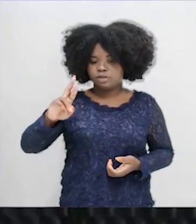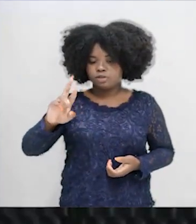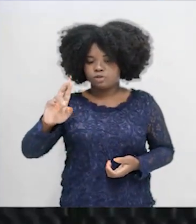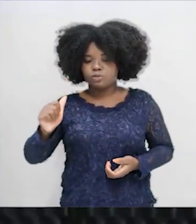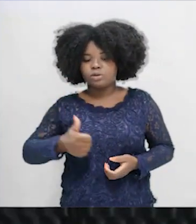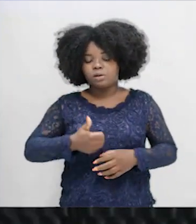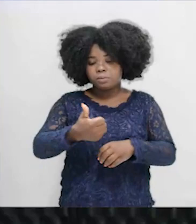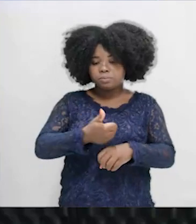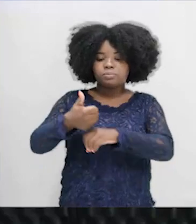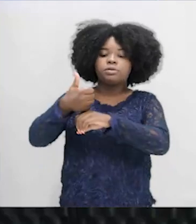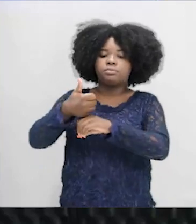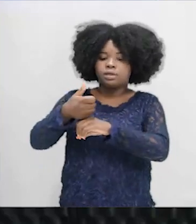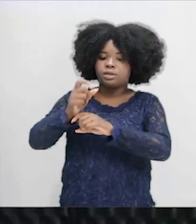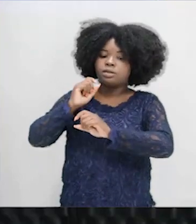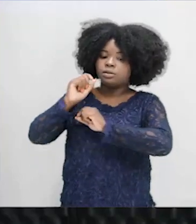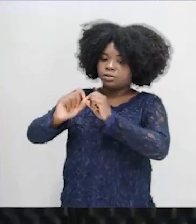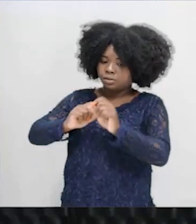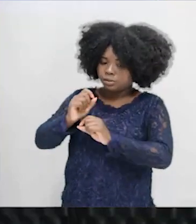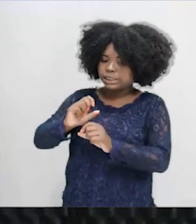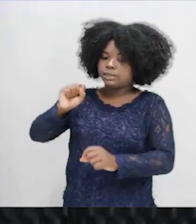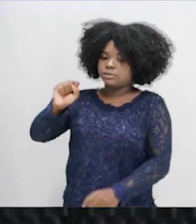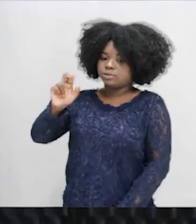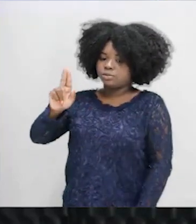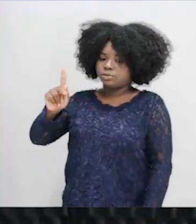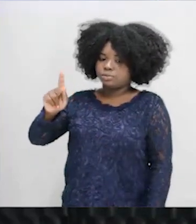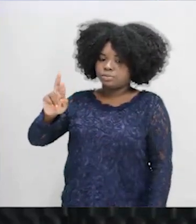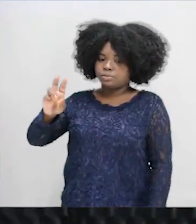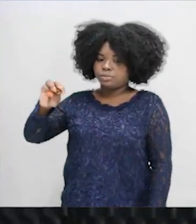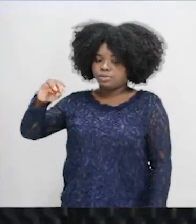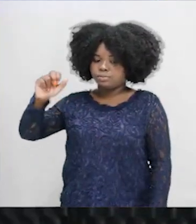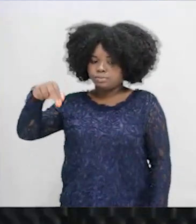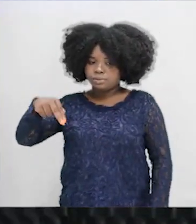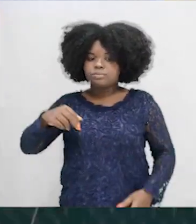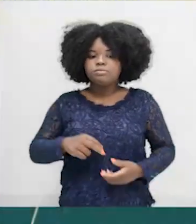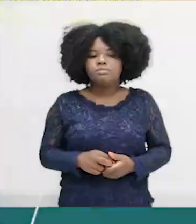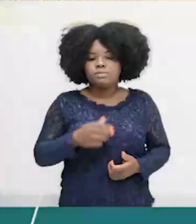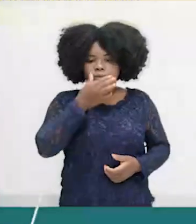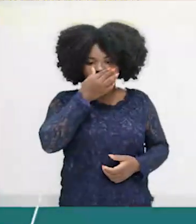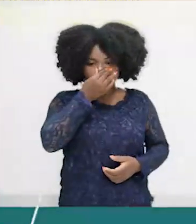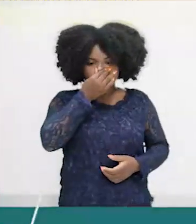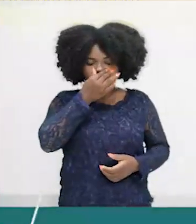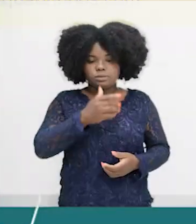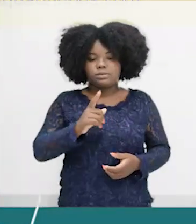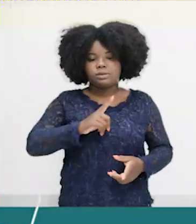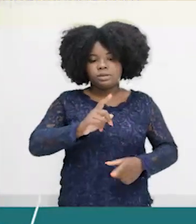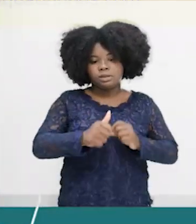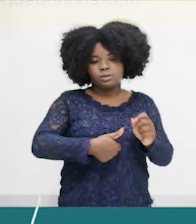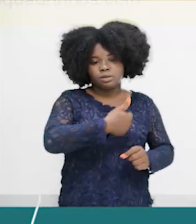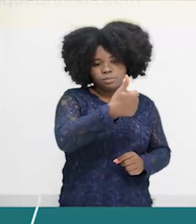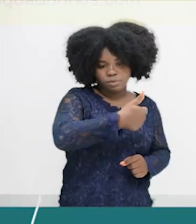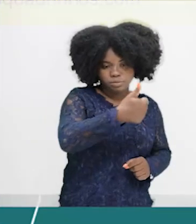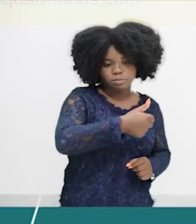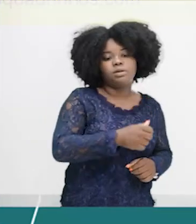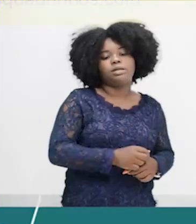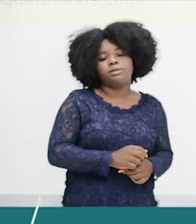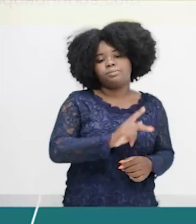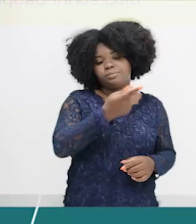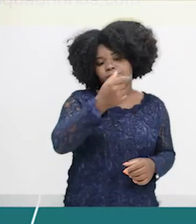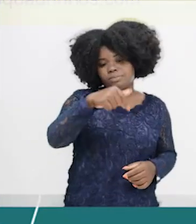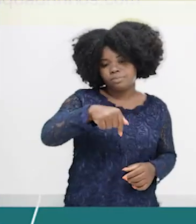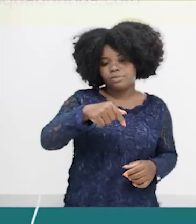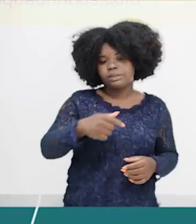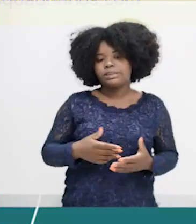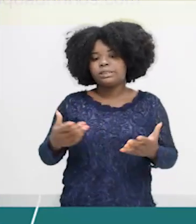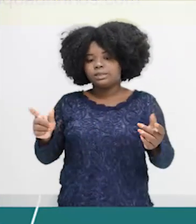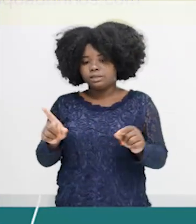oficialmente marcado da história dos quadrinhos é o Superman. Essa aqui é a capa da primeira HQ do Superman e uma